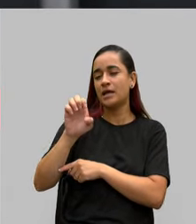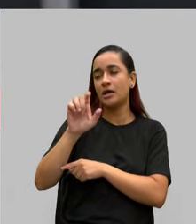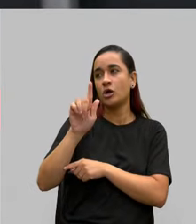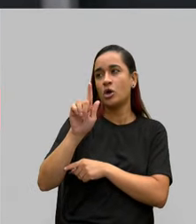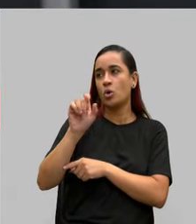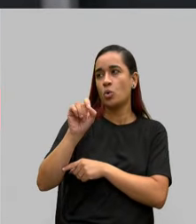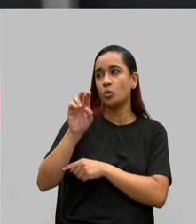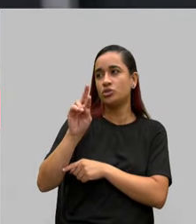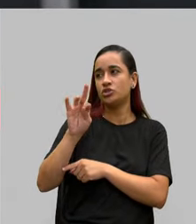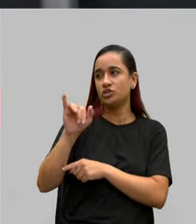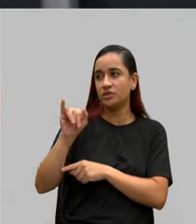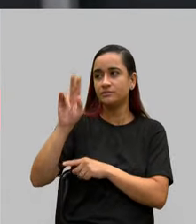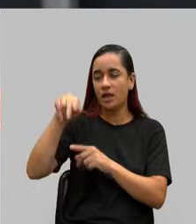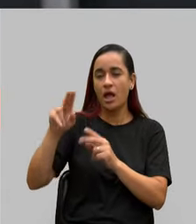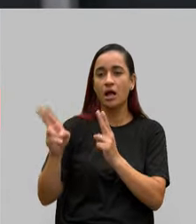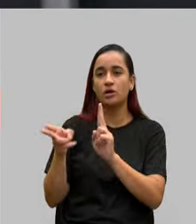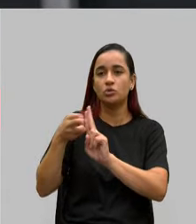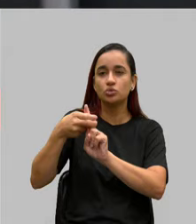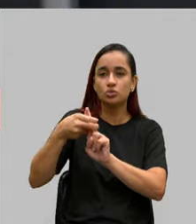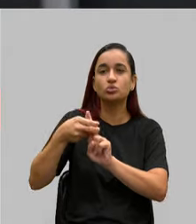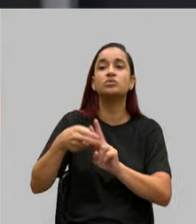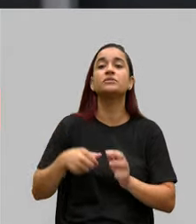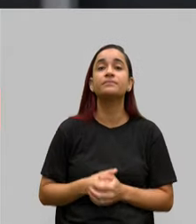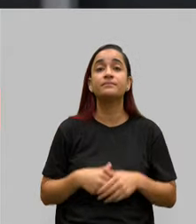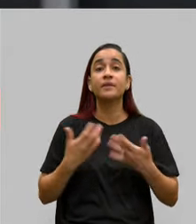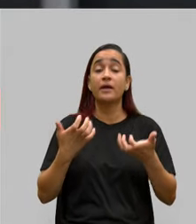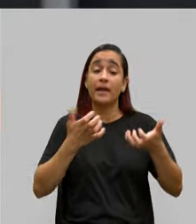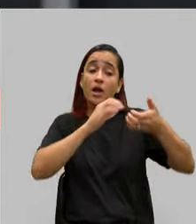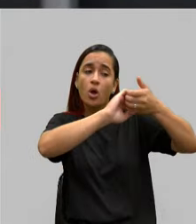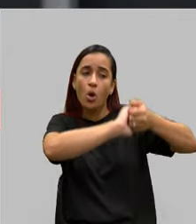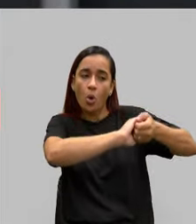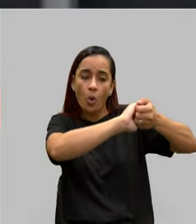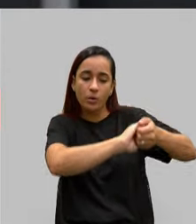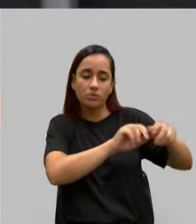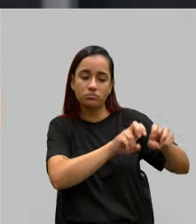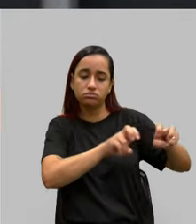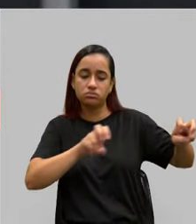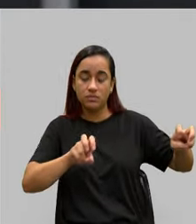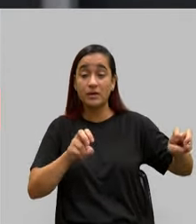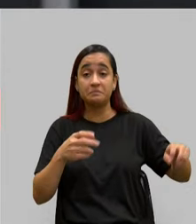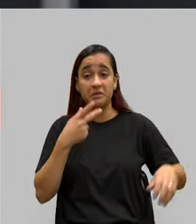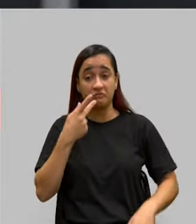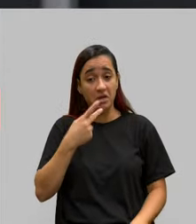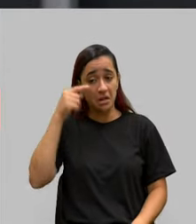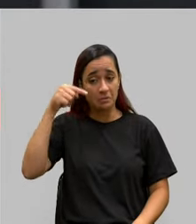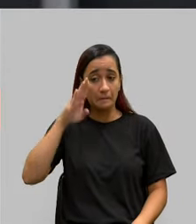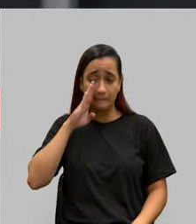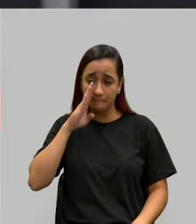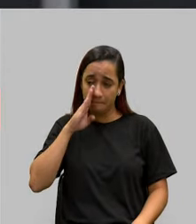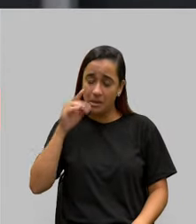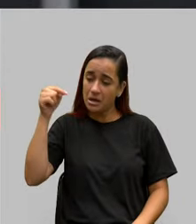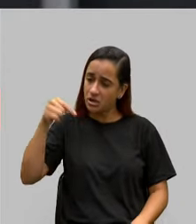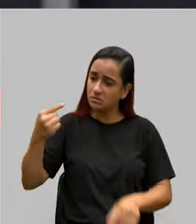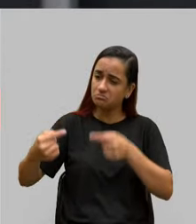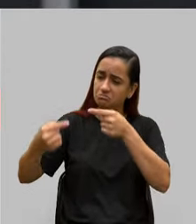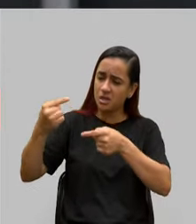mesa e dizer né Bia que essa audiência esse debate é fundamental